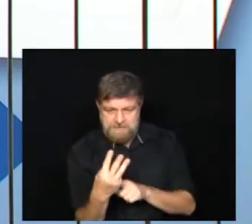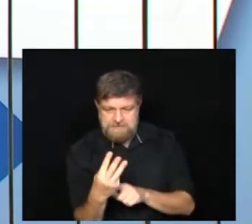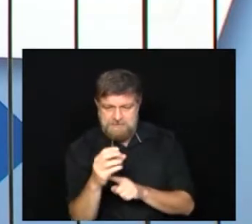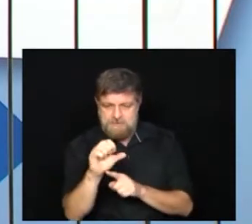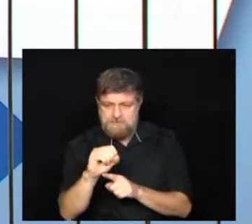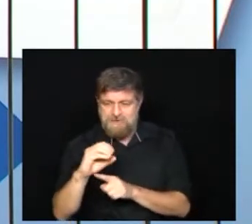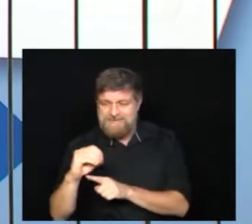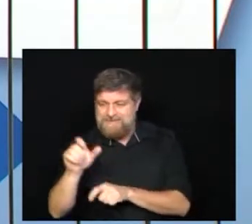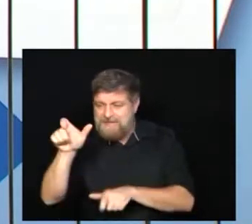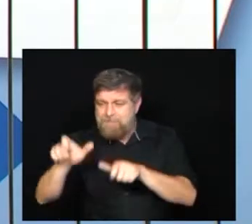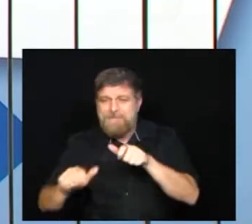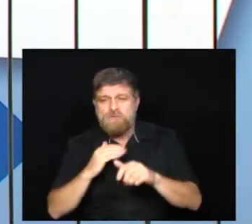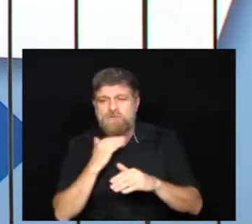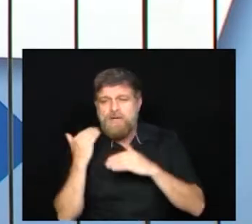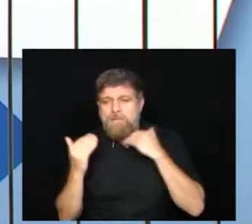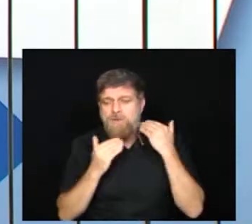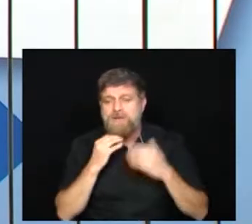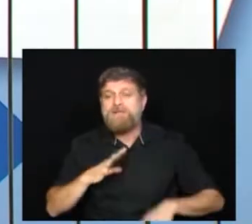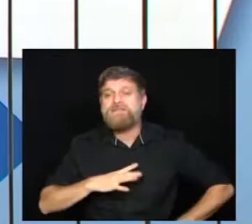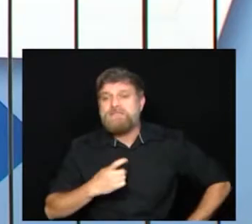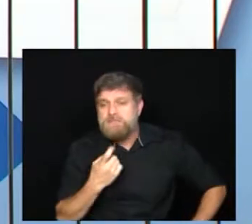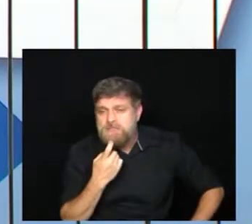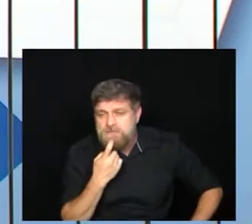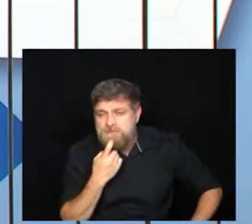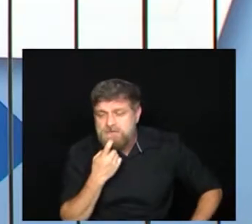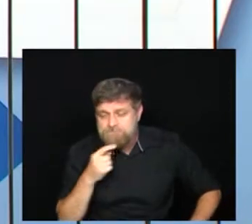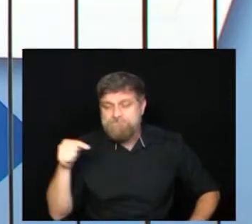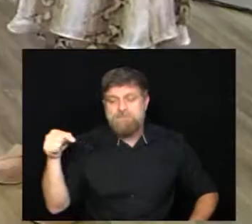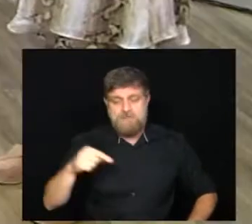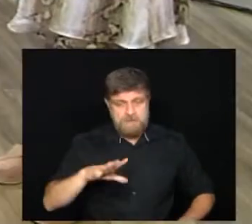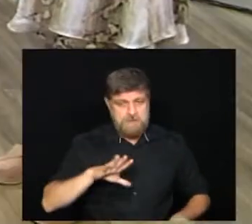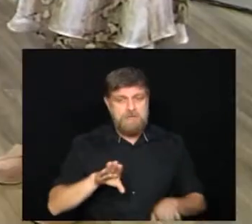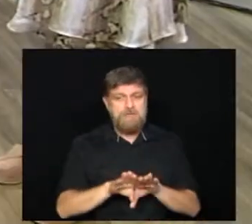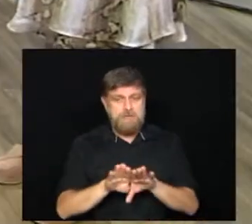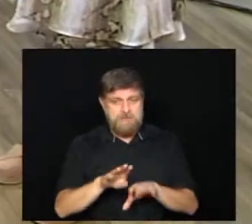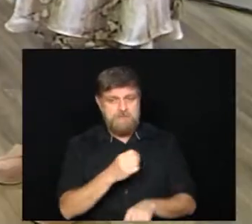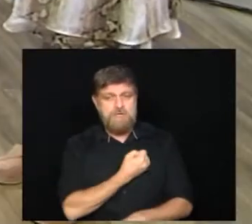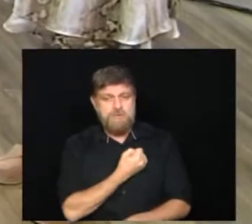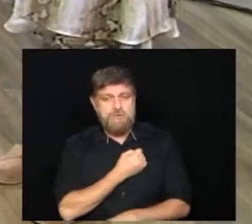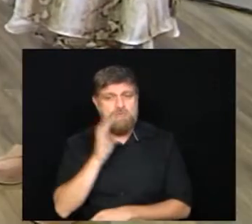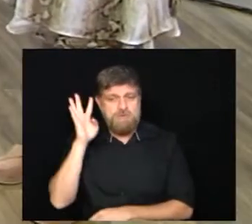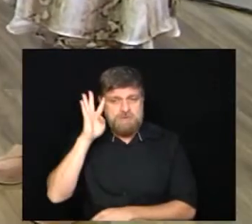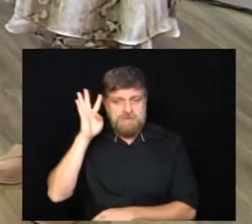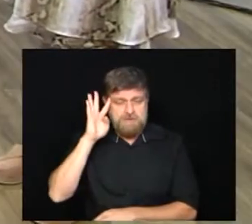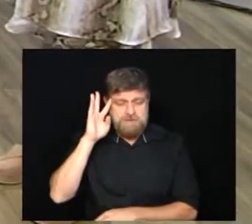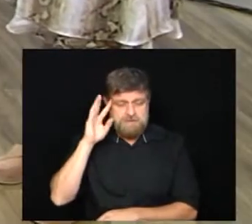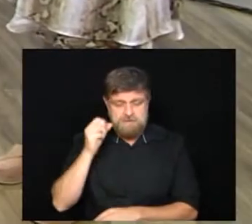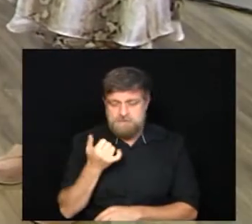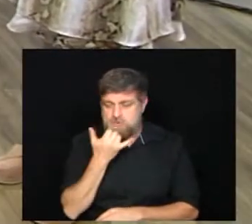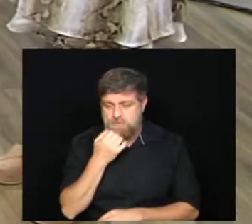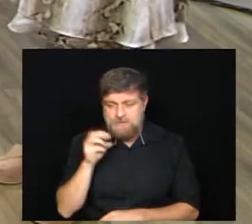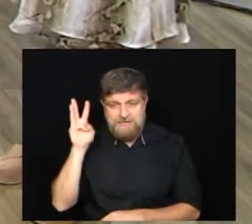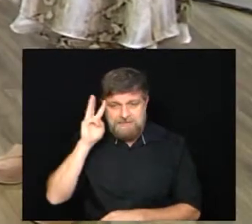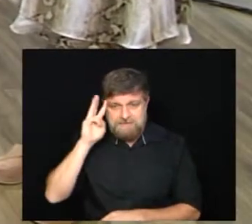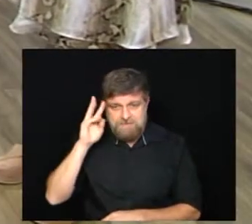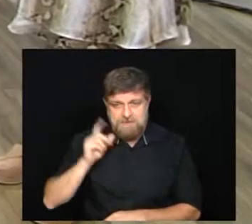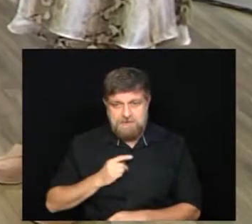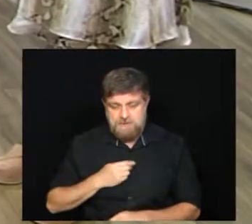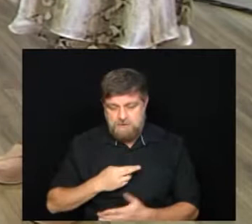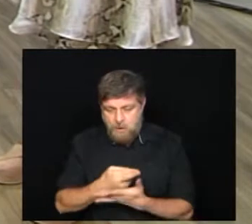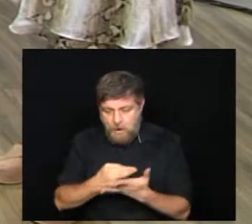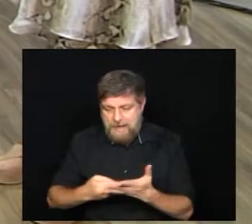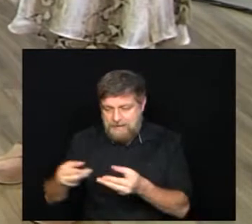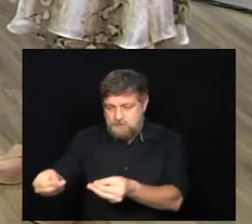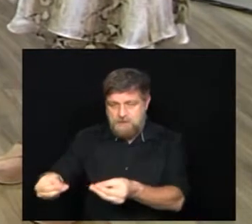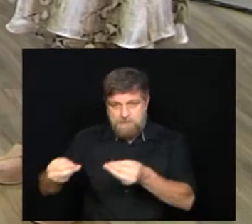149.380 óbitos. E aqui em Campinas, Gabriel, a gente também tem os números desta terça-feira. De acordo com o último relatório enviado